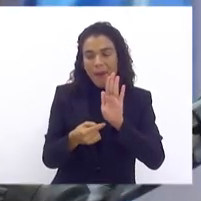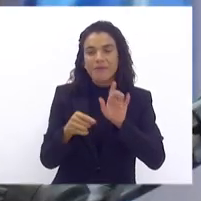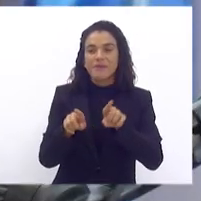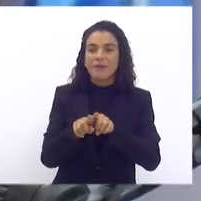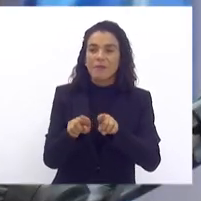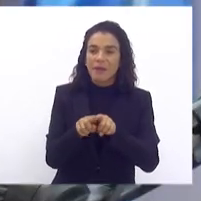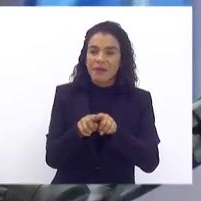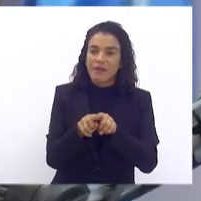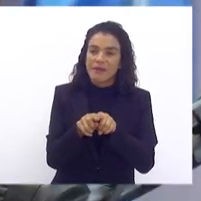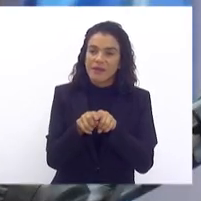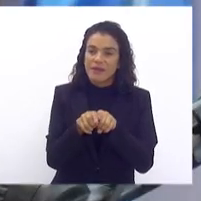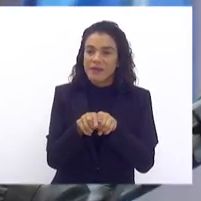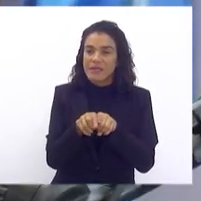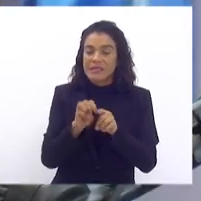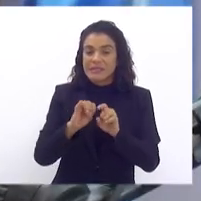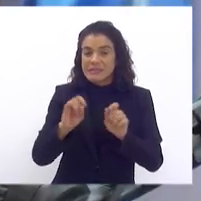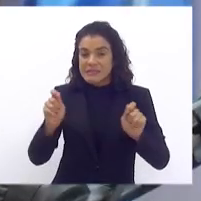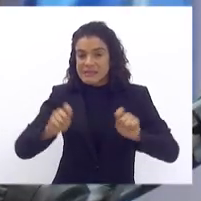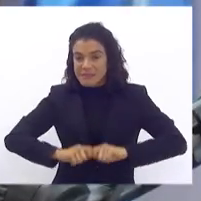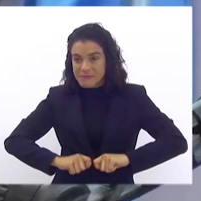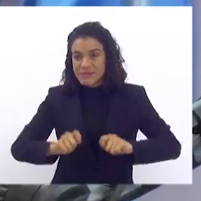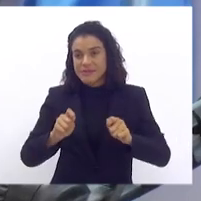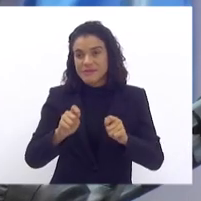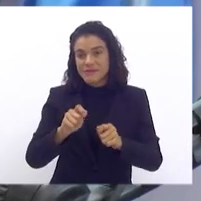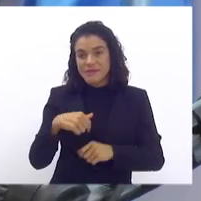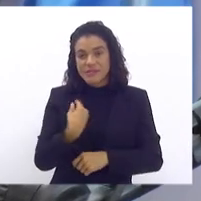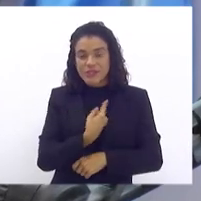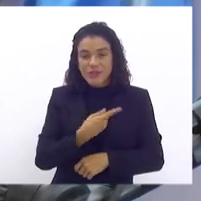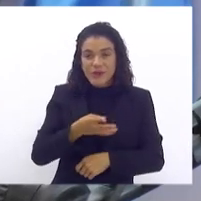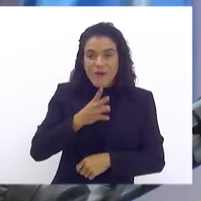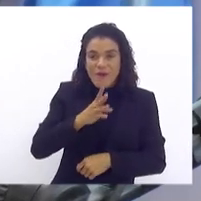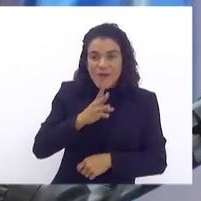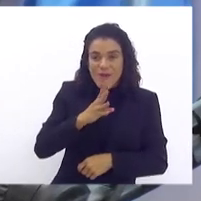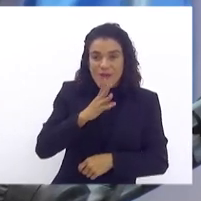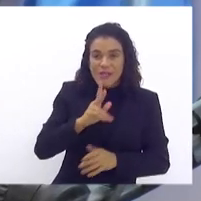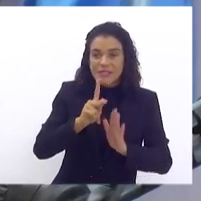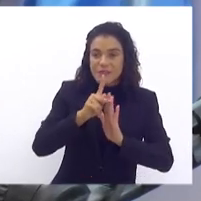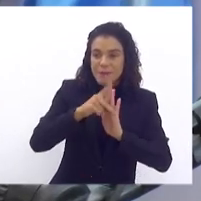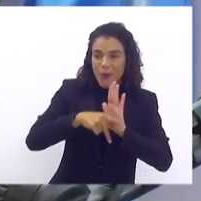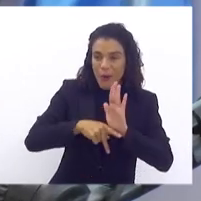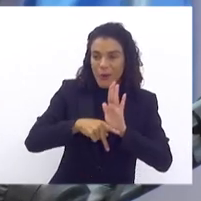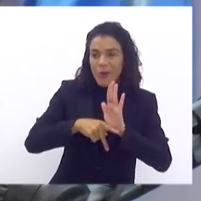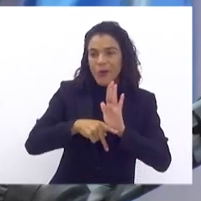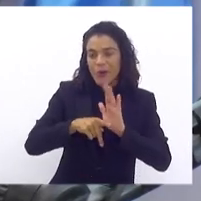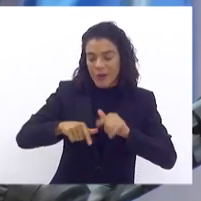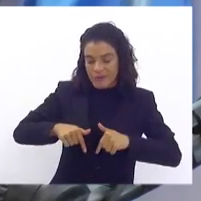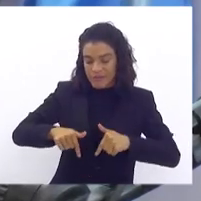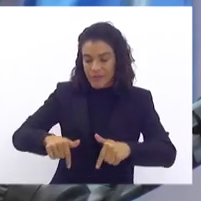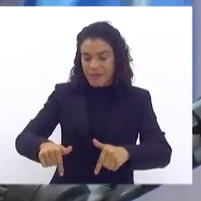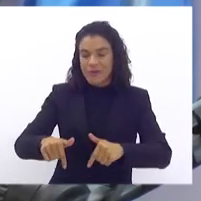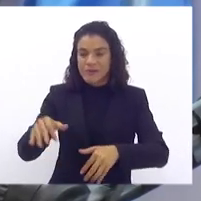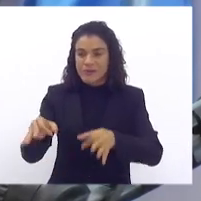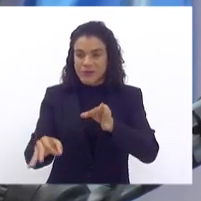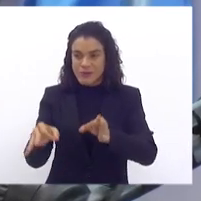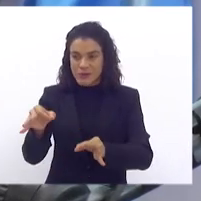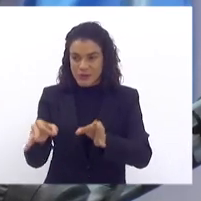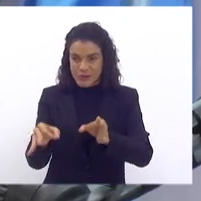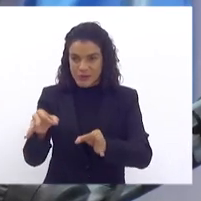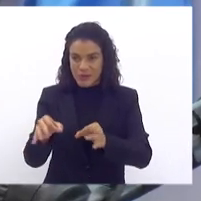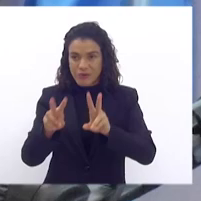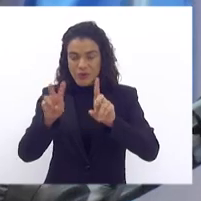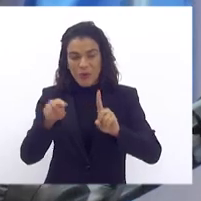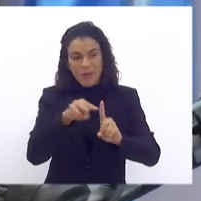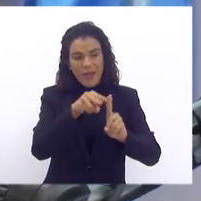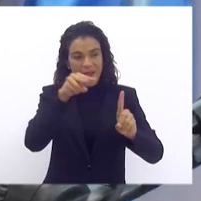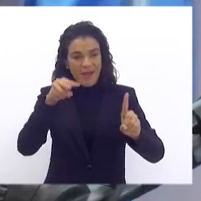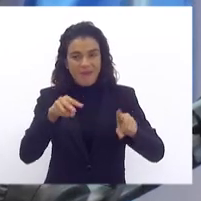também seria possível que nós conhecêssemos esse protocolo de atuação do Poder Judiciário sobre a